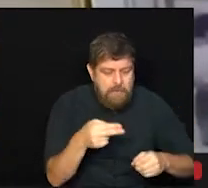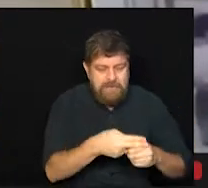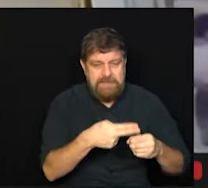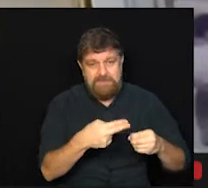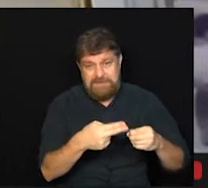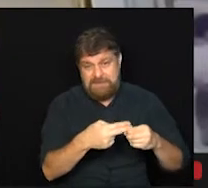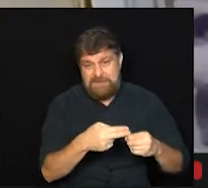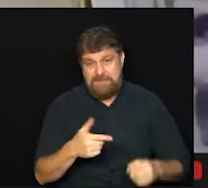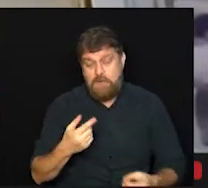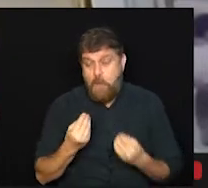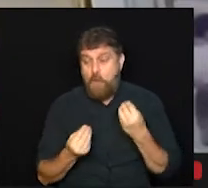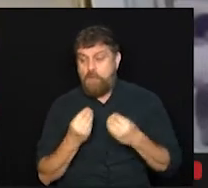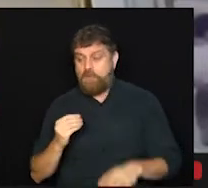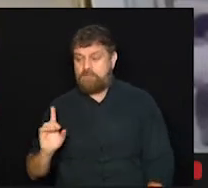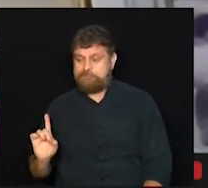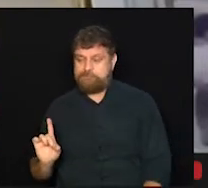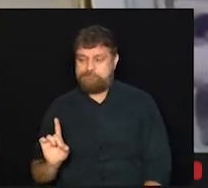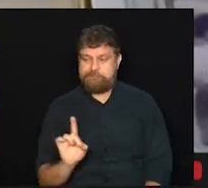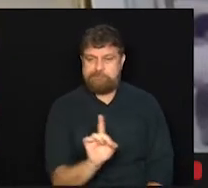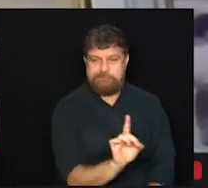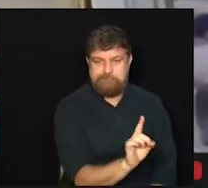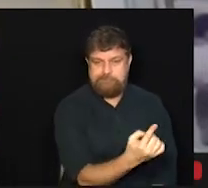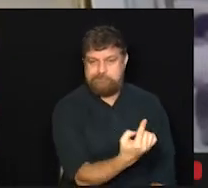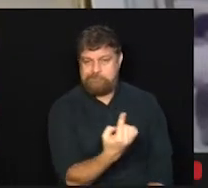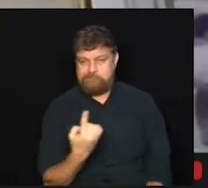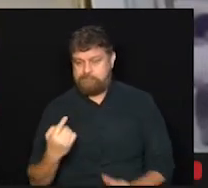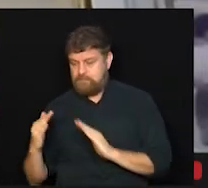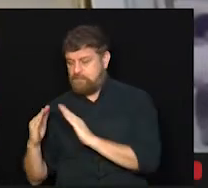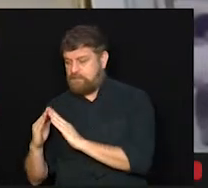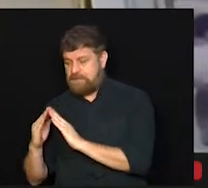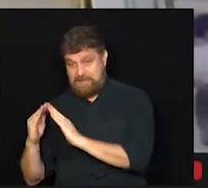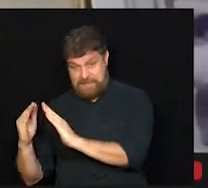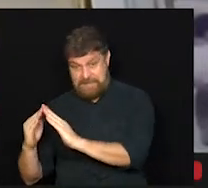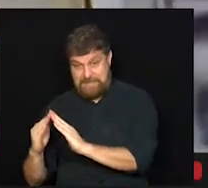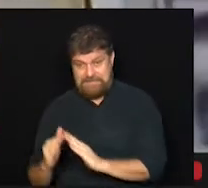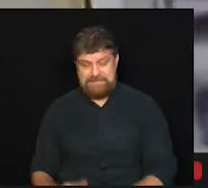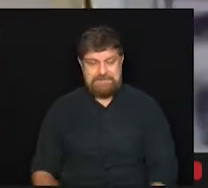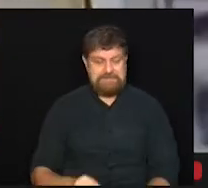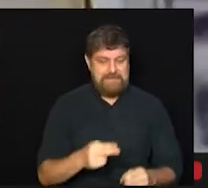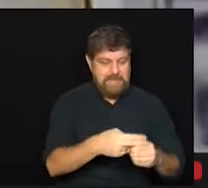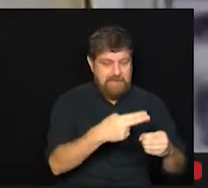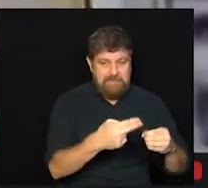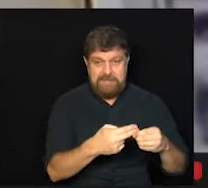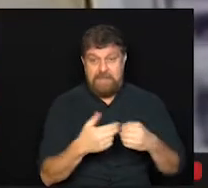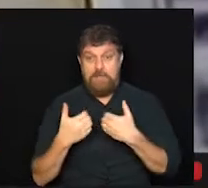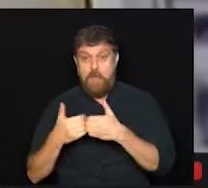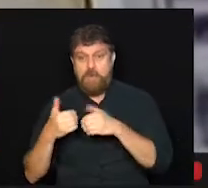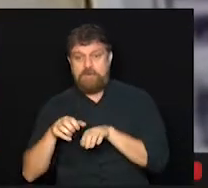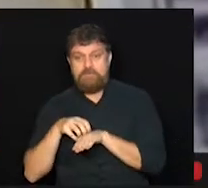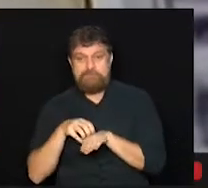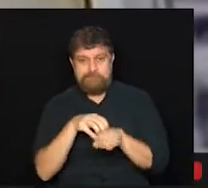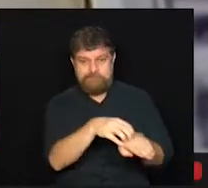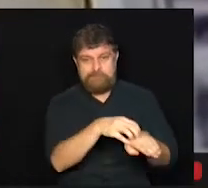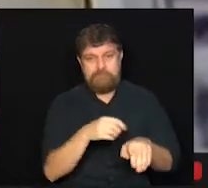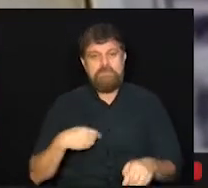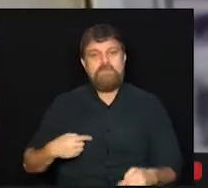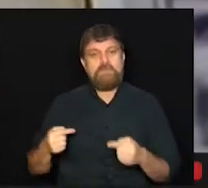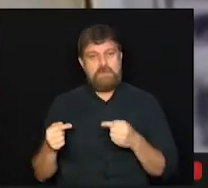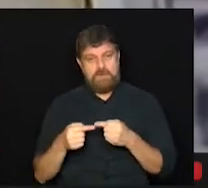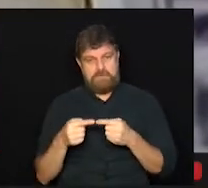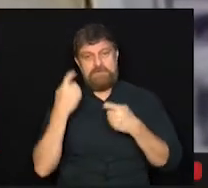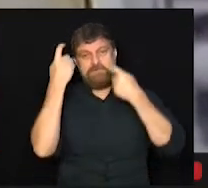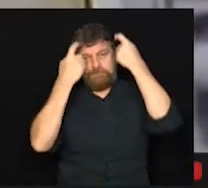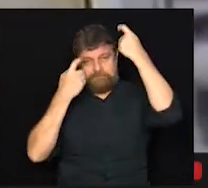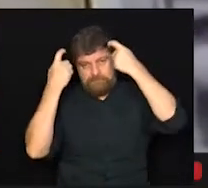um transporte entre a moradia e a Unicamp, então a questão do transporte, eu concordo que é uma